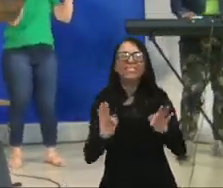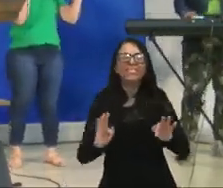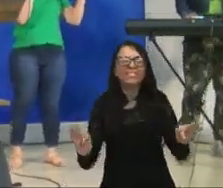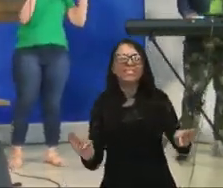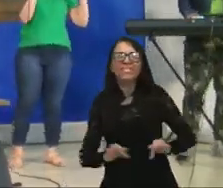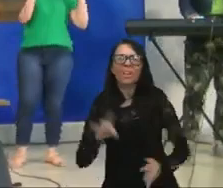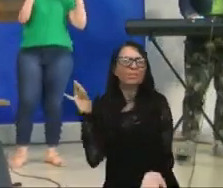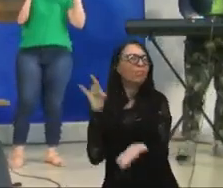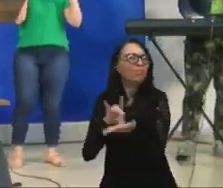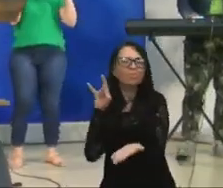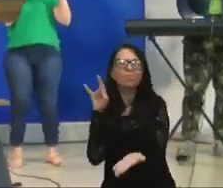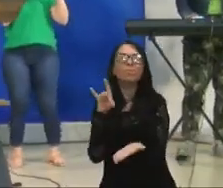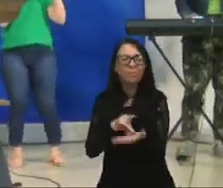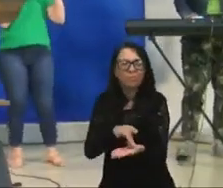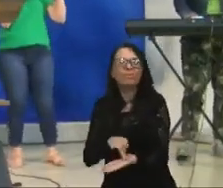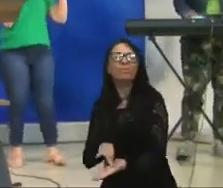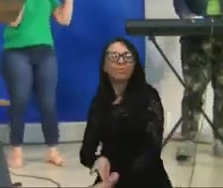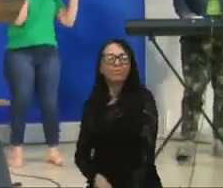te